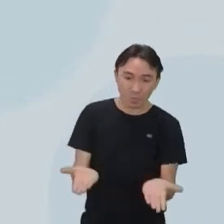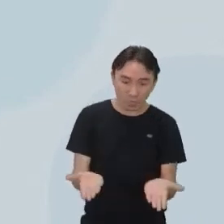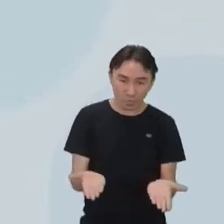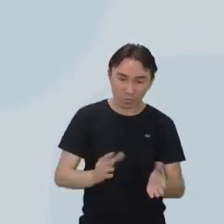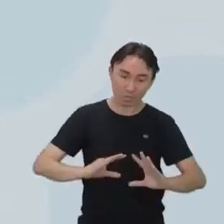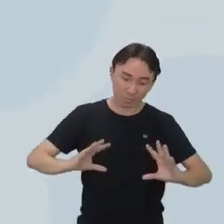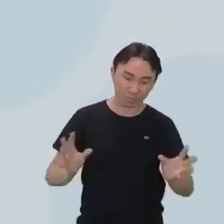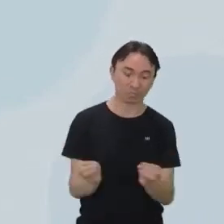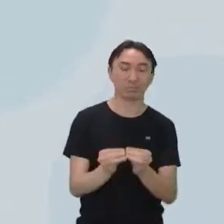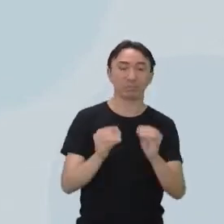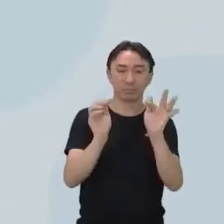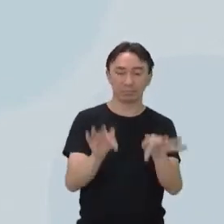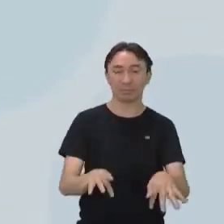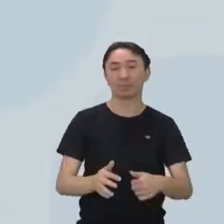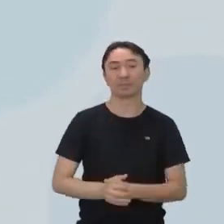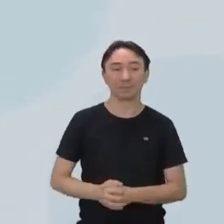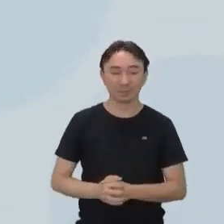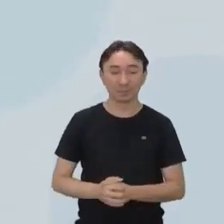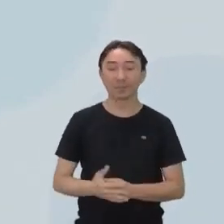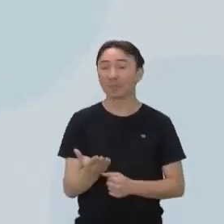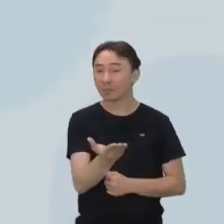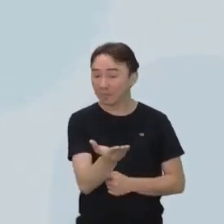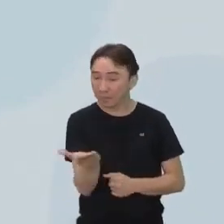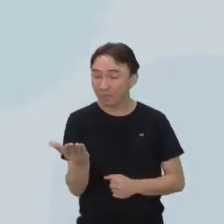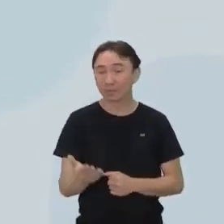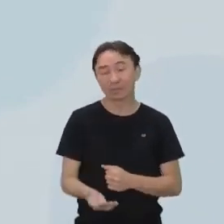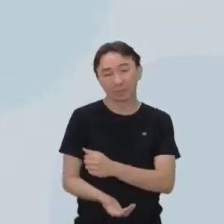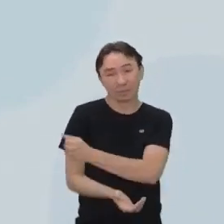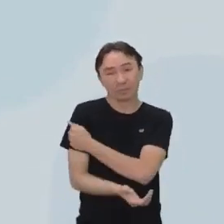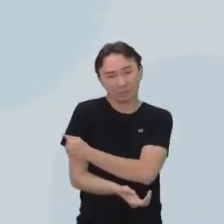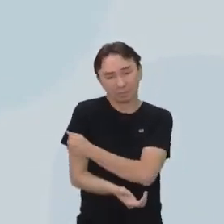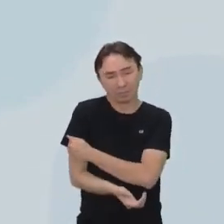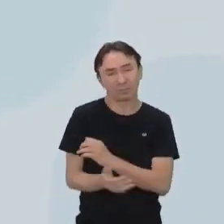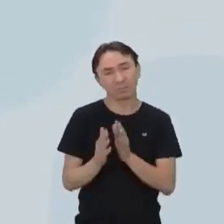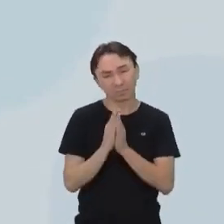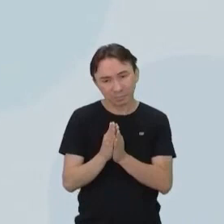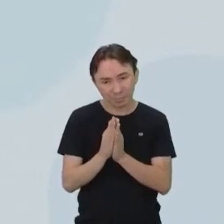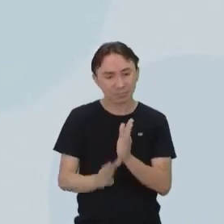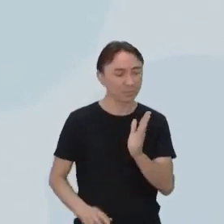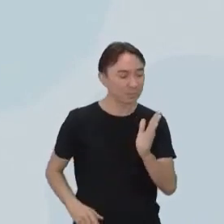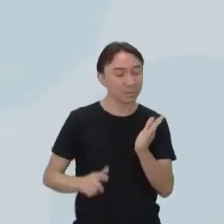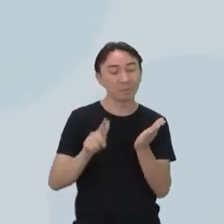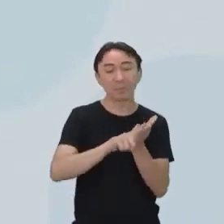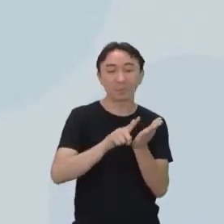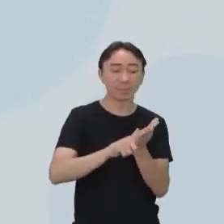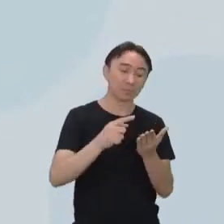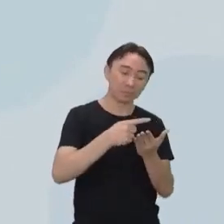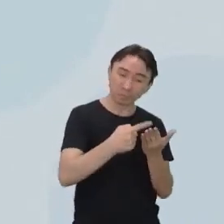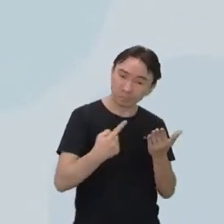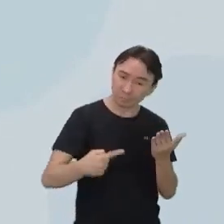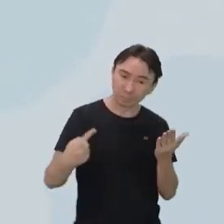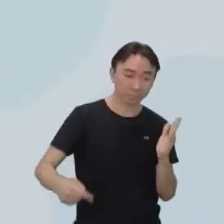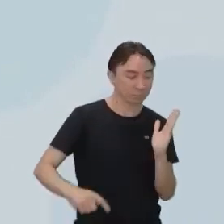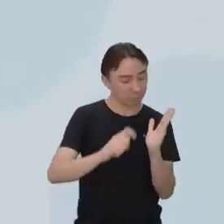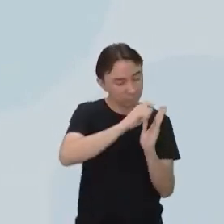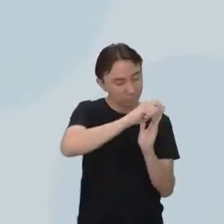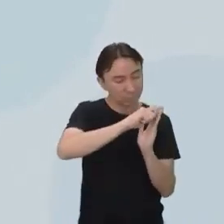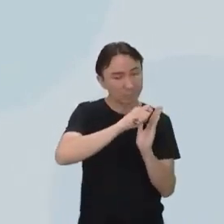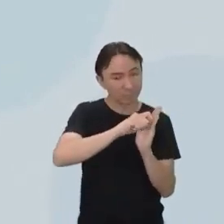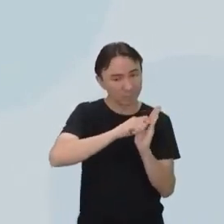estar registrando aí em seus diários de bordo os tópicos e pontos de atenção temáticos que vão ser gerados